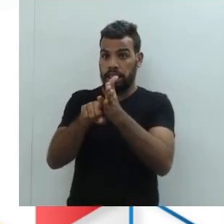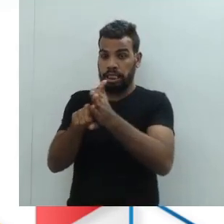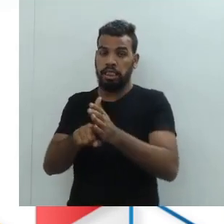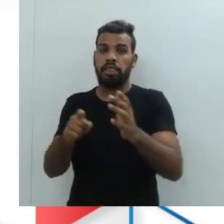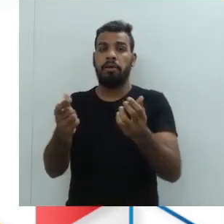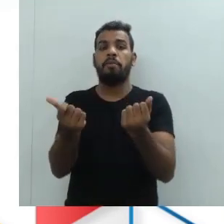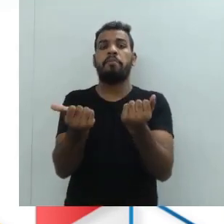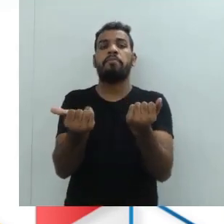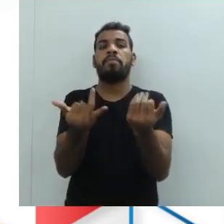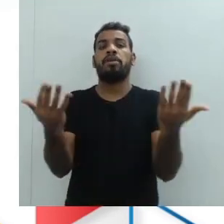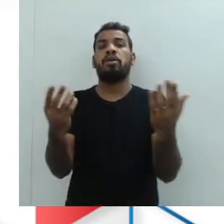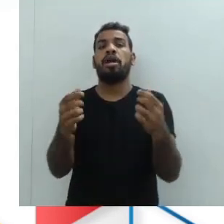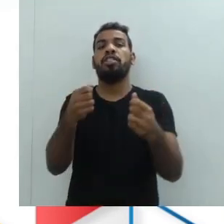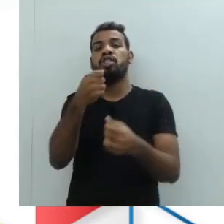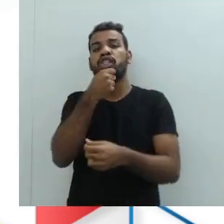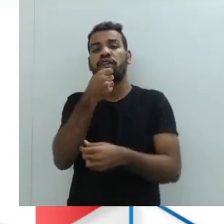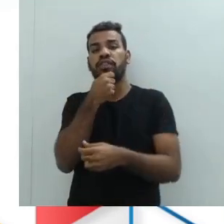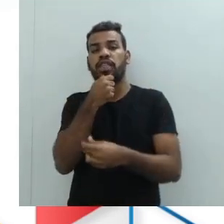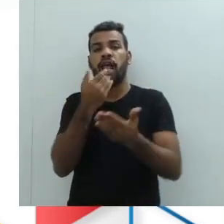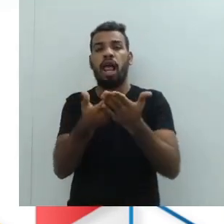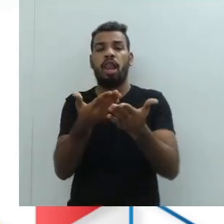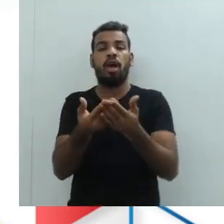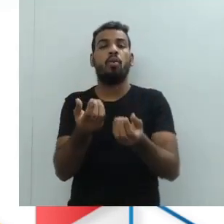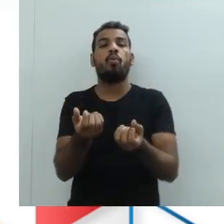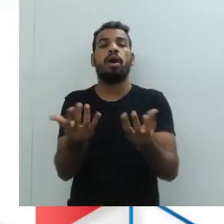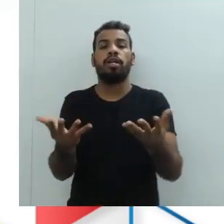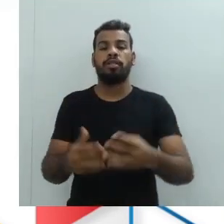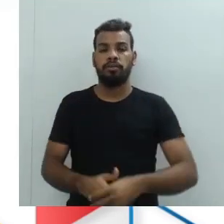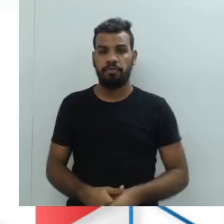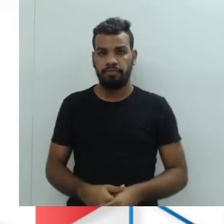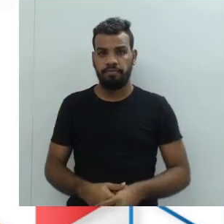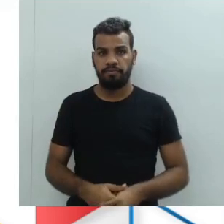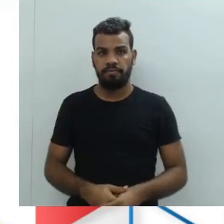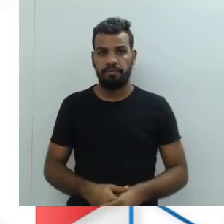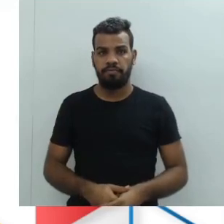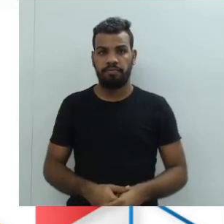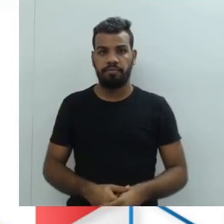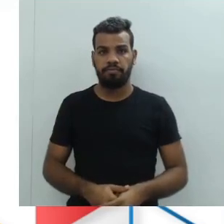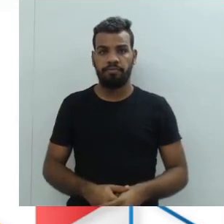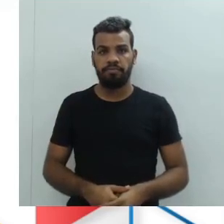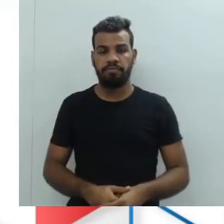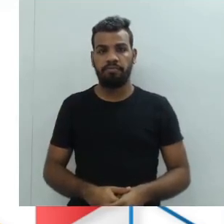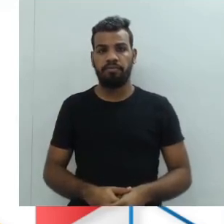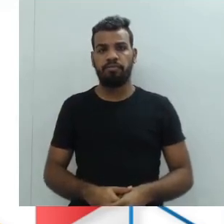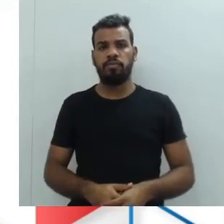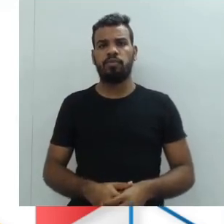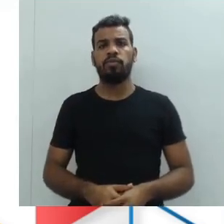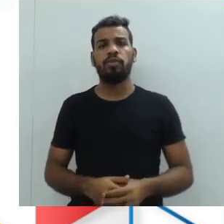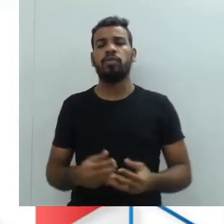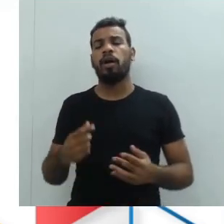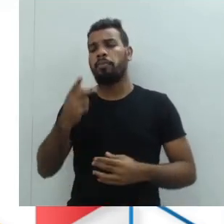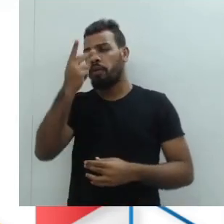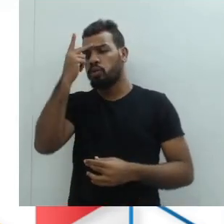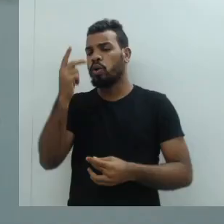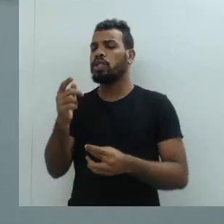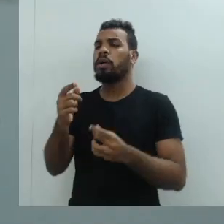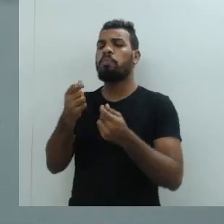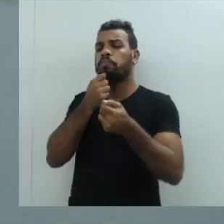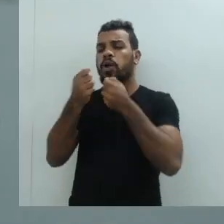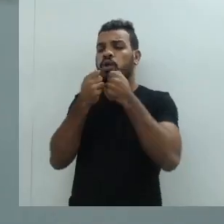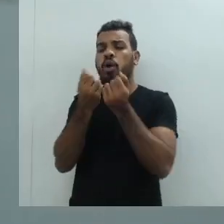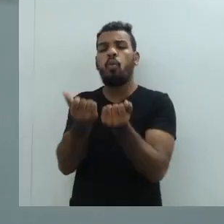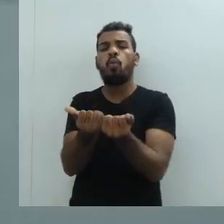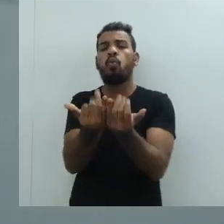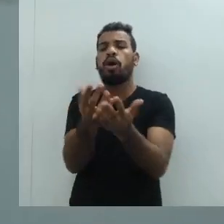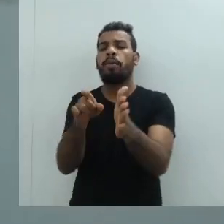pessoas foram entrevistadas na sala de aula? Bom, quando você faz uma pergunta quantas pessoas foram entrevistadas, então você